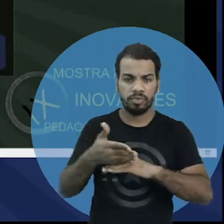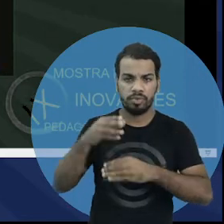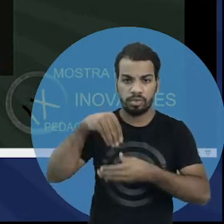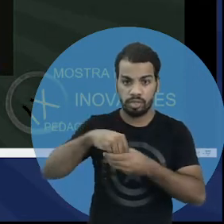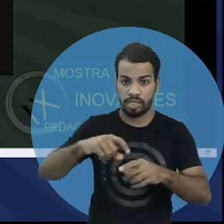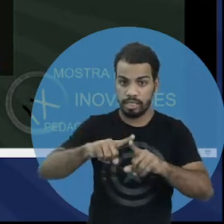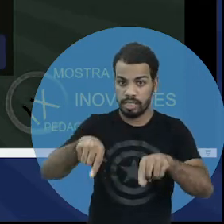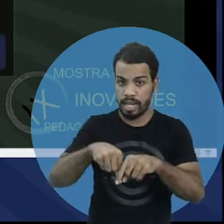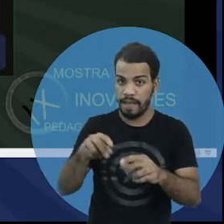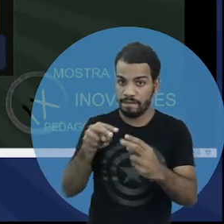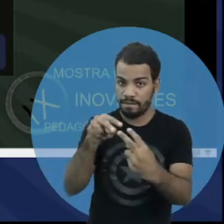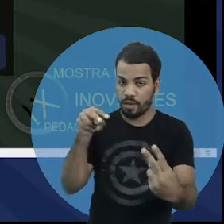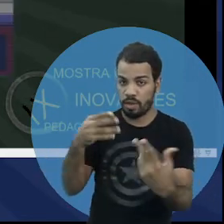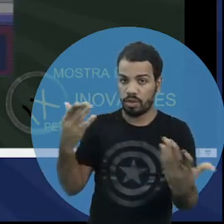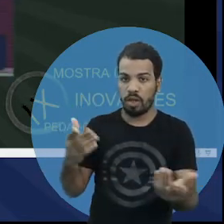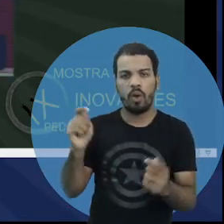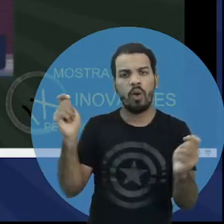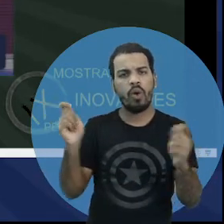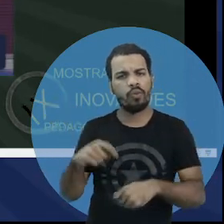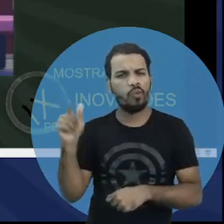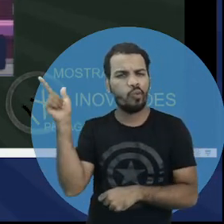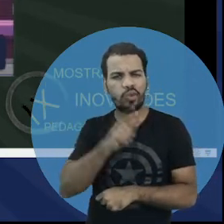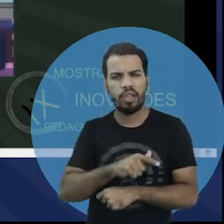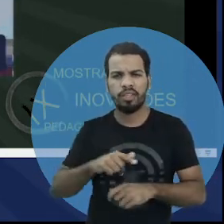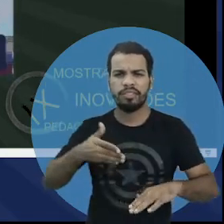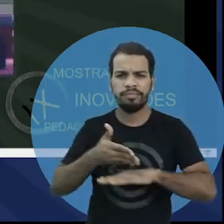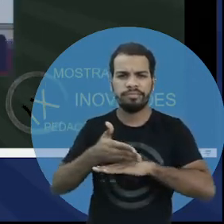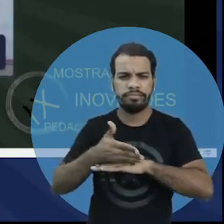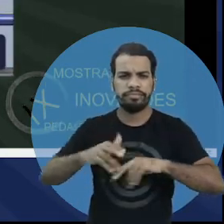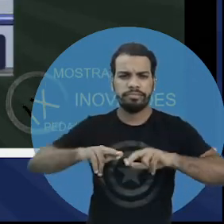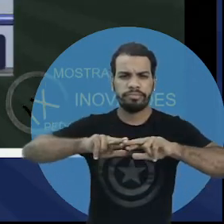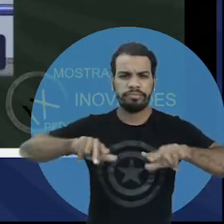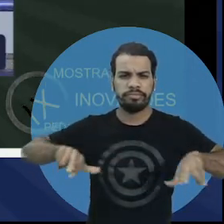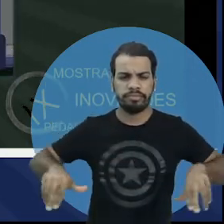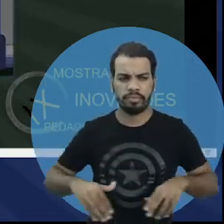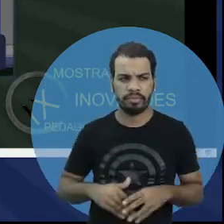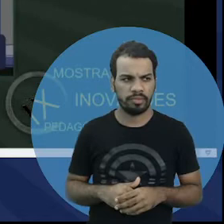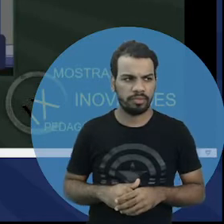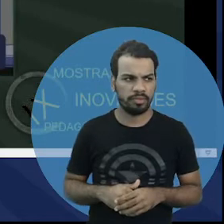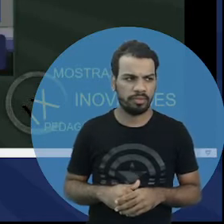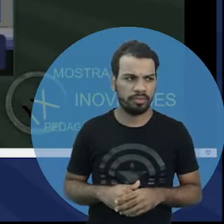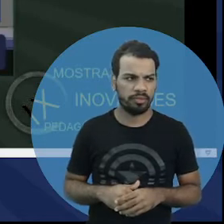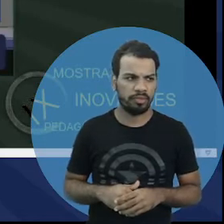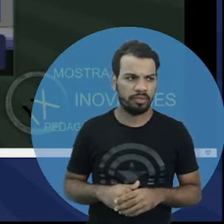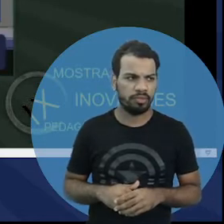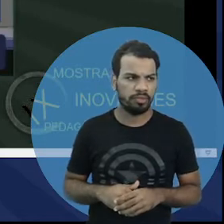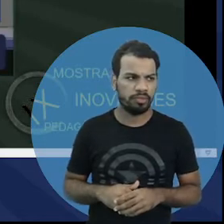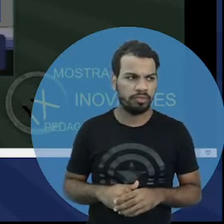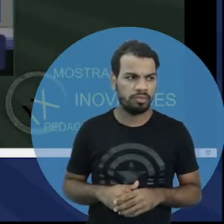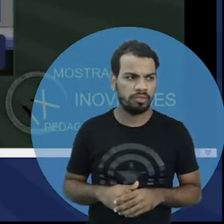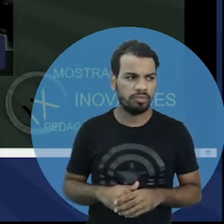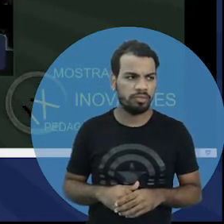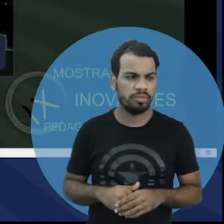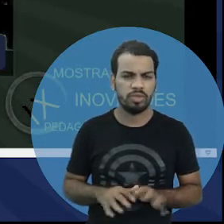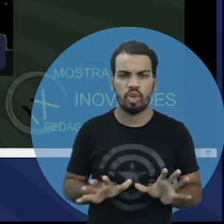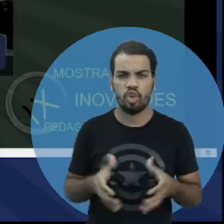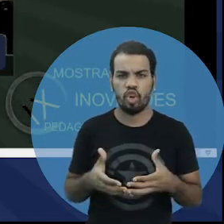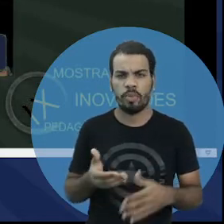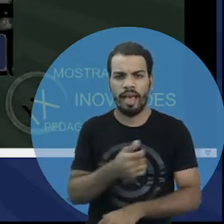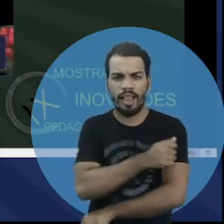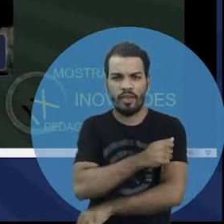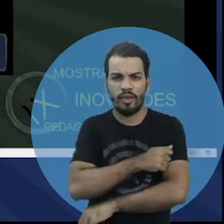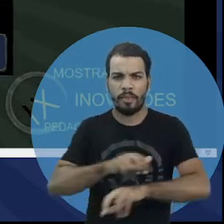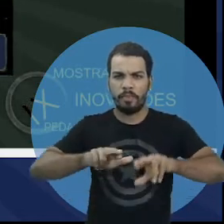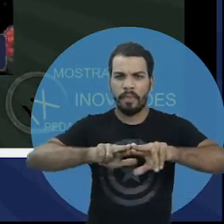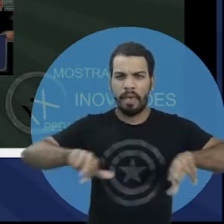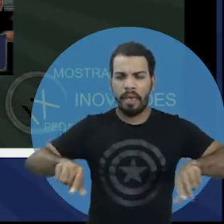sala virtual. Você consegue entrar em outras salas também criadas por alunos ou criadas por grupos de alunos, né? E